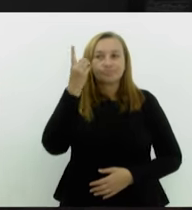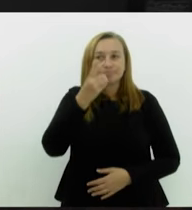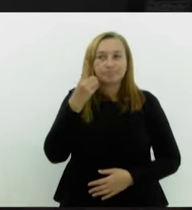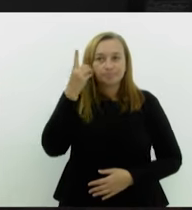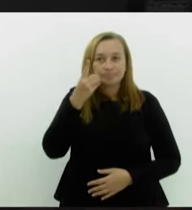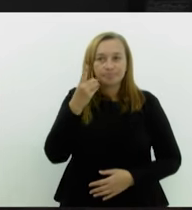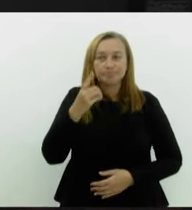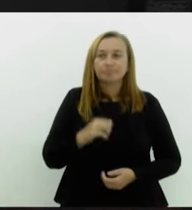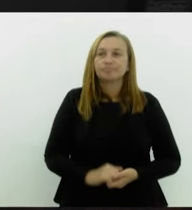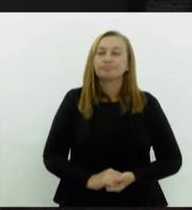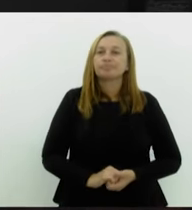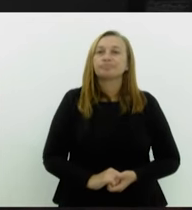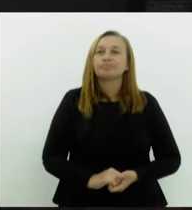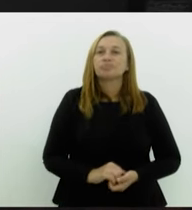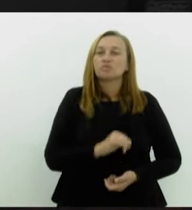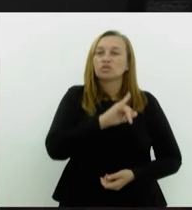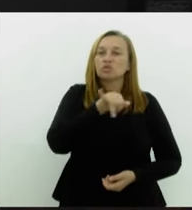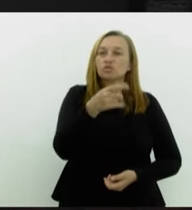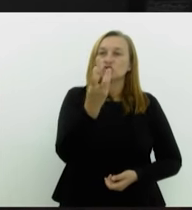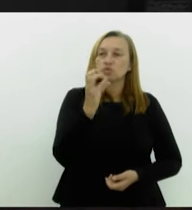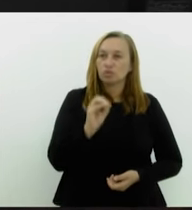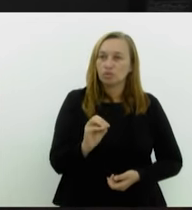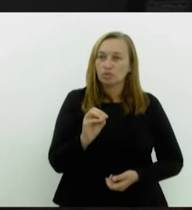Deputado Júlio Rocha.